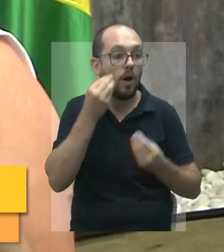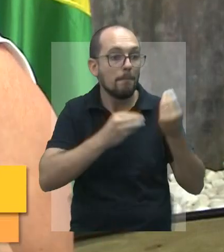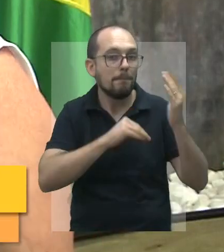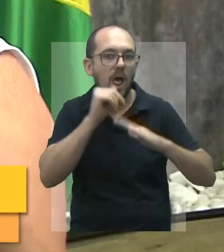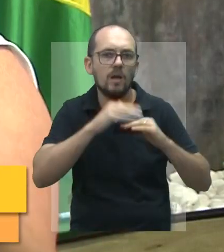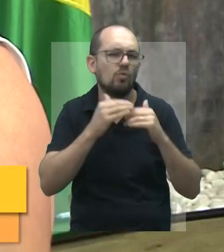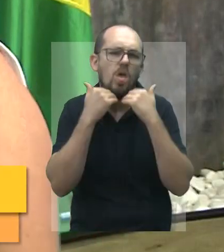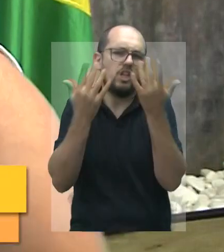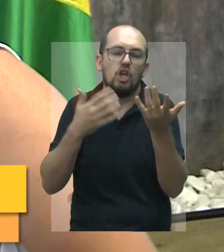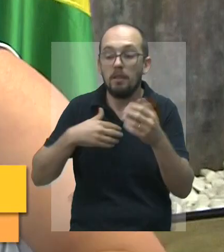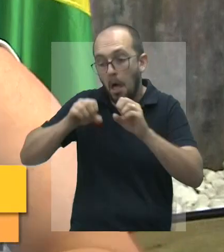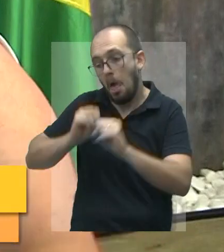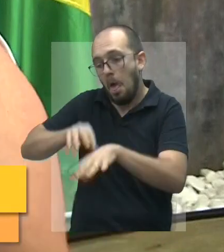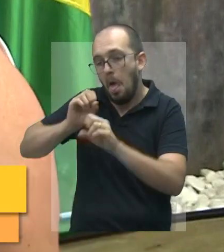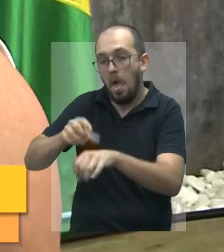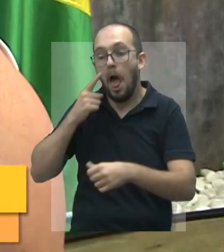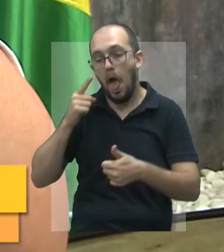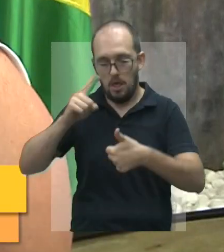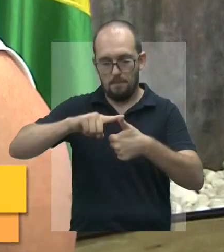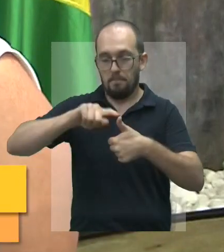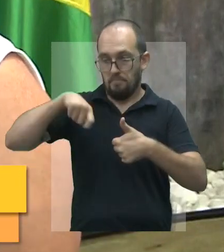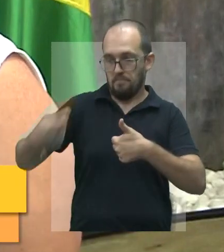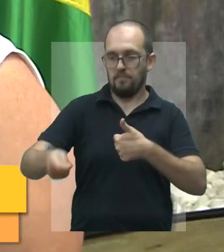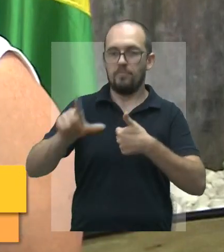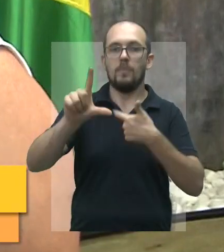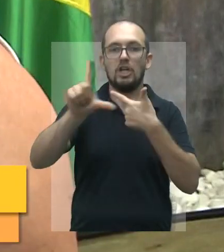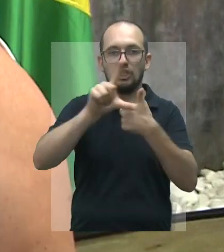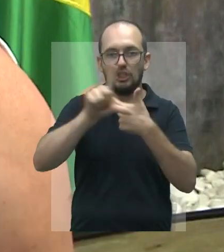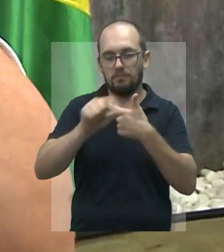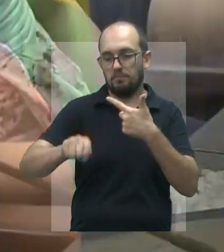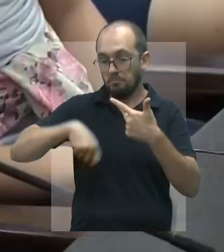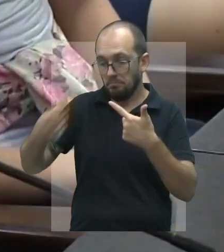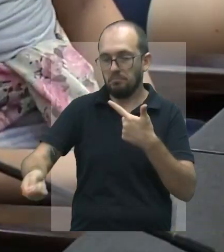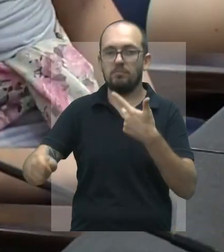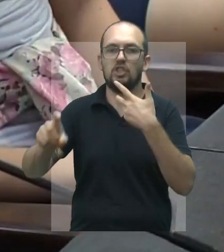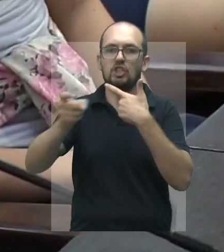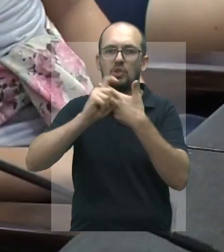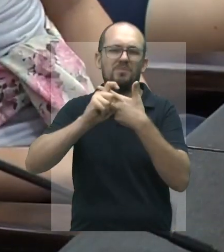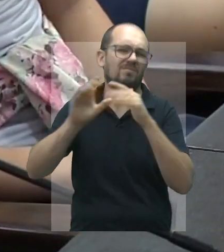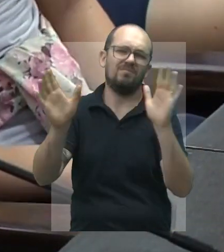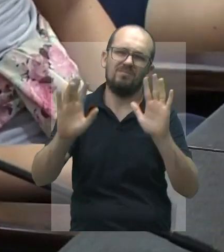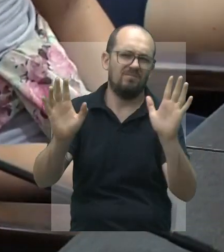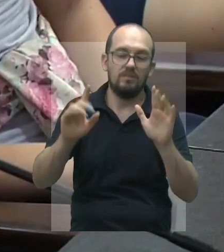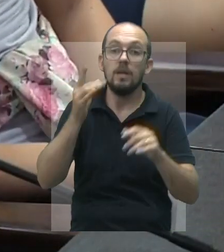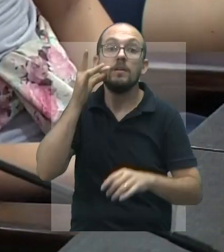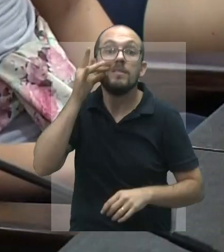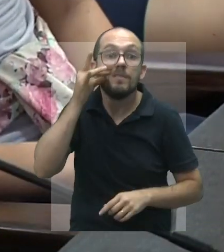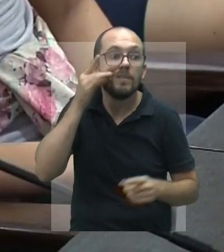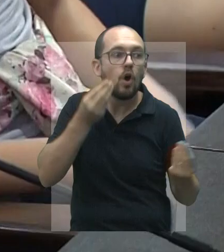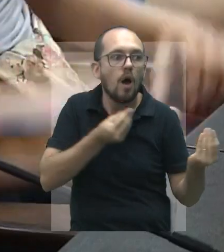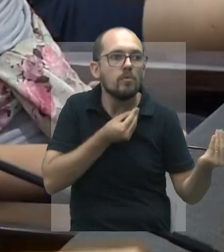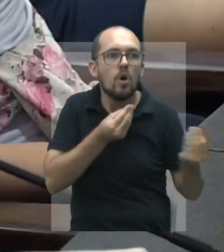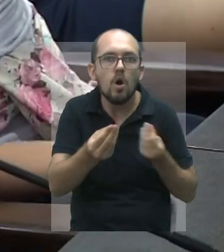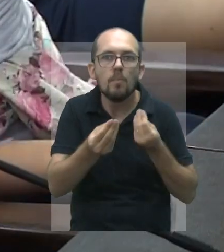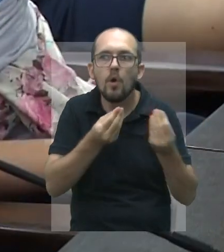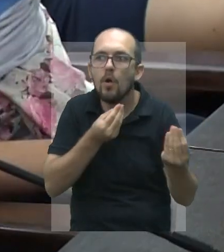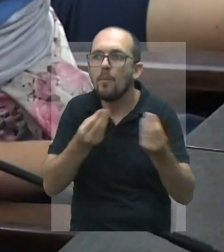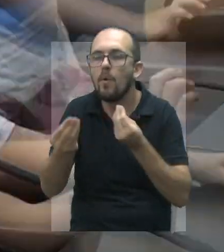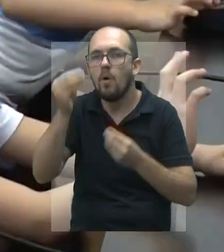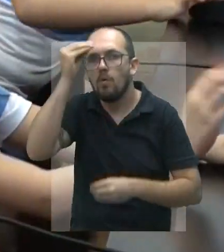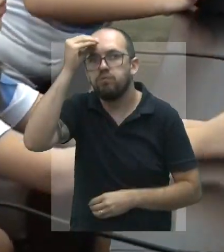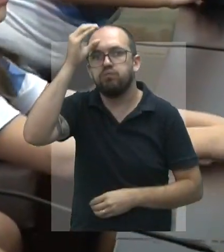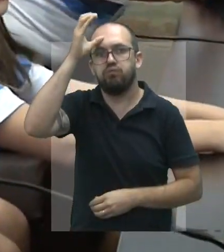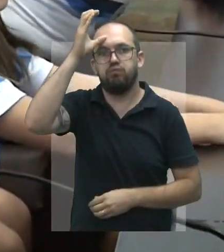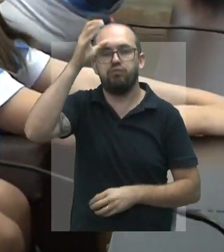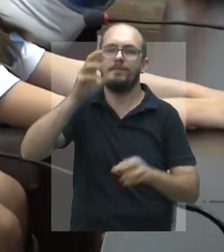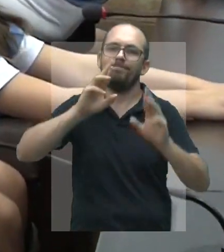você chegar e falar, olha, poder executivo, poder legislativo, mas o que é? Então eles vêm aqui, eles estão vivenciando na prática isso. Vai além das